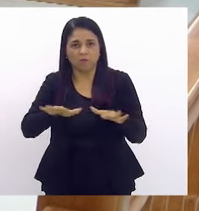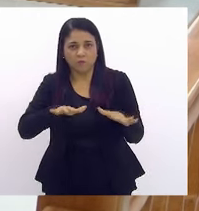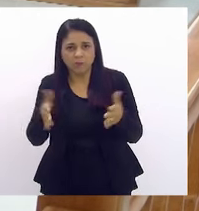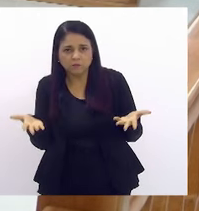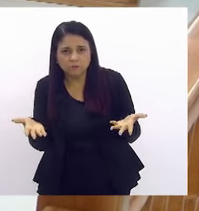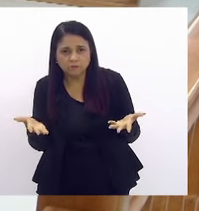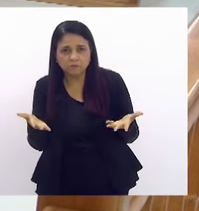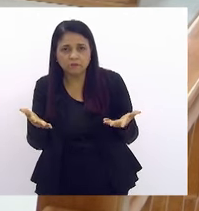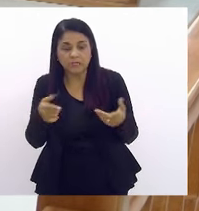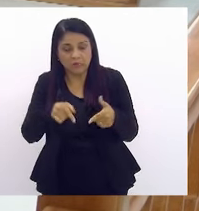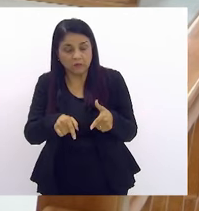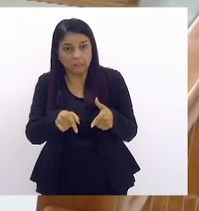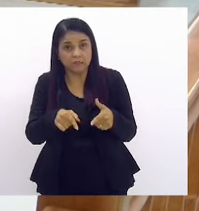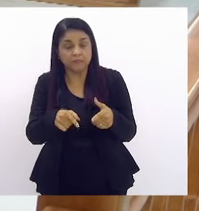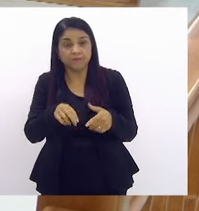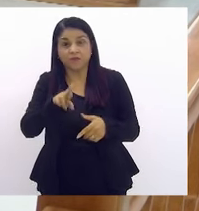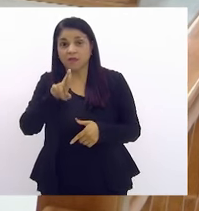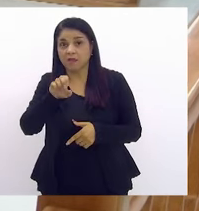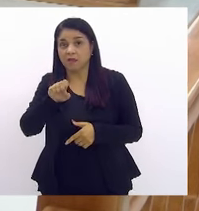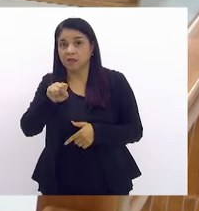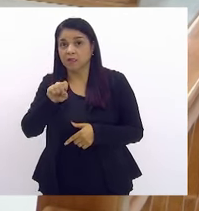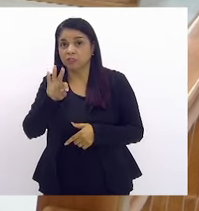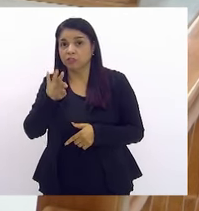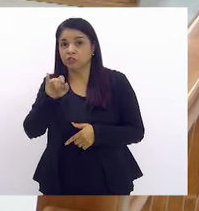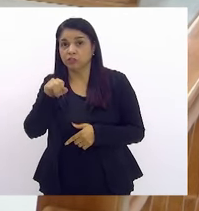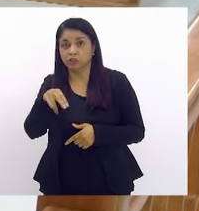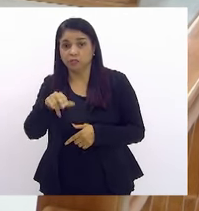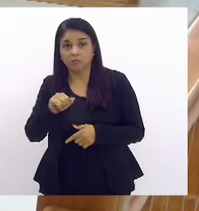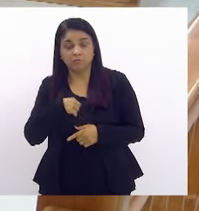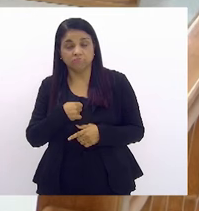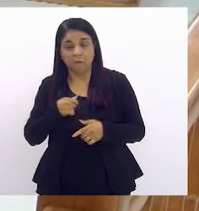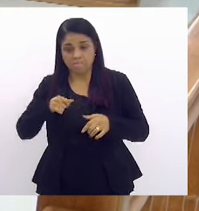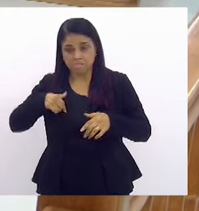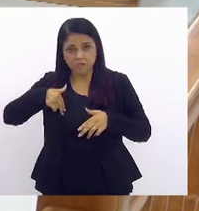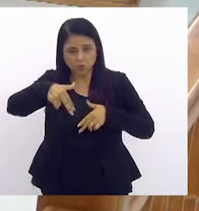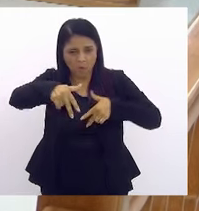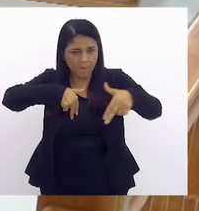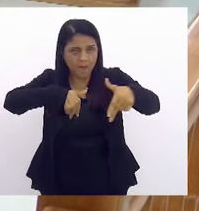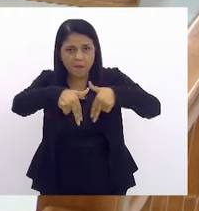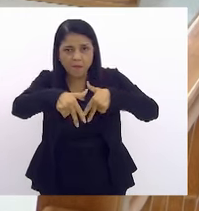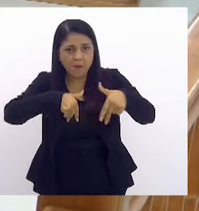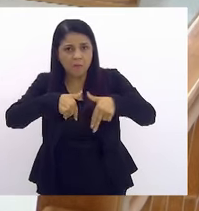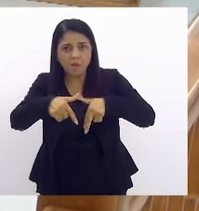ali um desgaste e não poder nem procriar devido ao barulho de tanta gente passando. Pô. Vereador, eu concordo, mas eu acho que tem que ter políticas